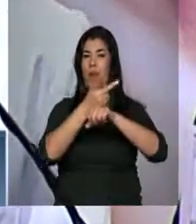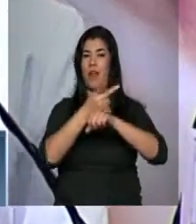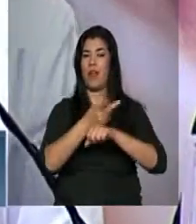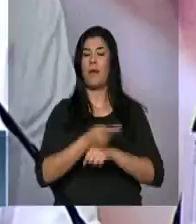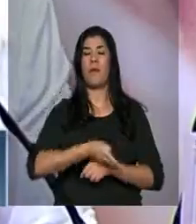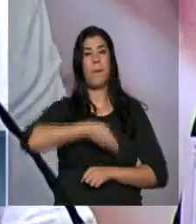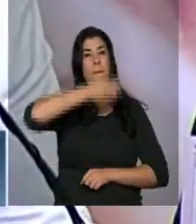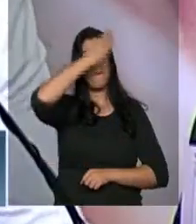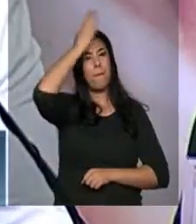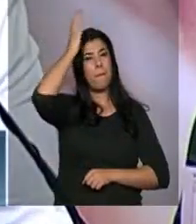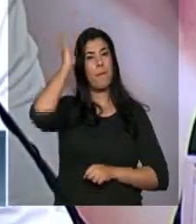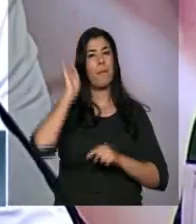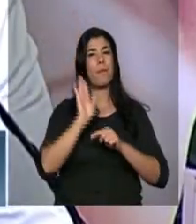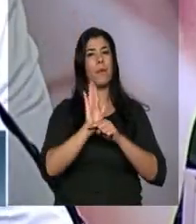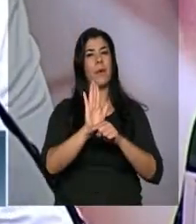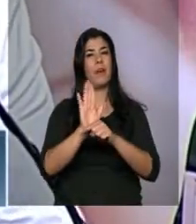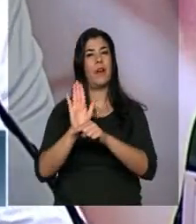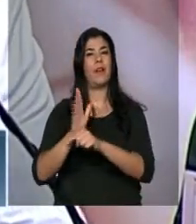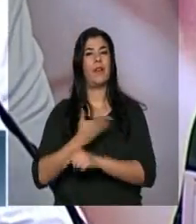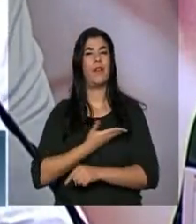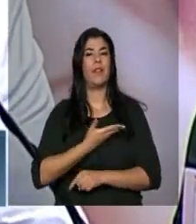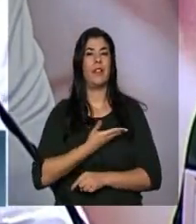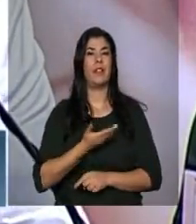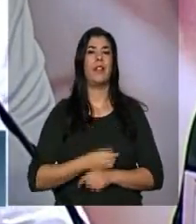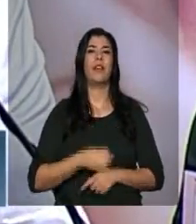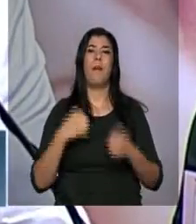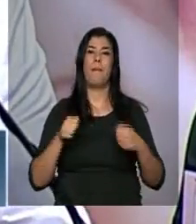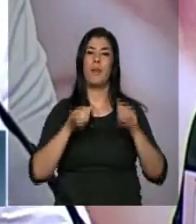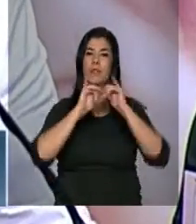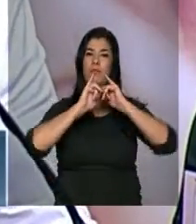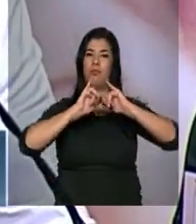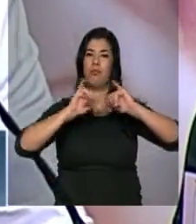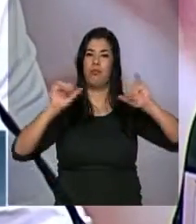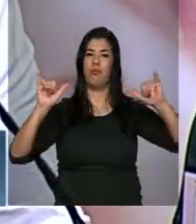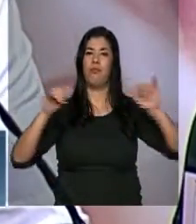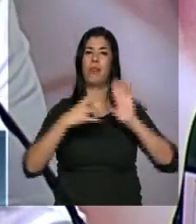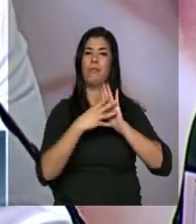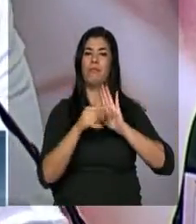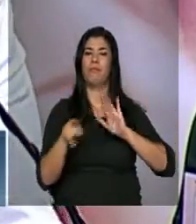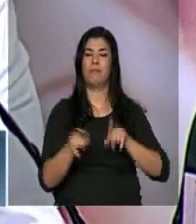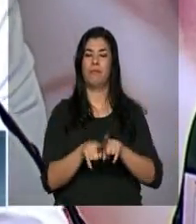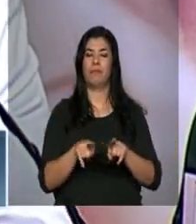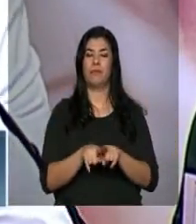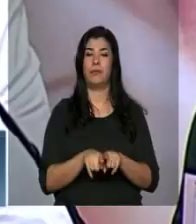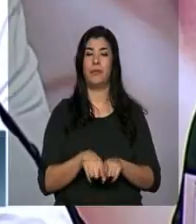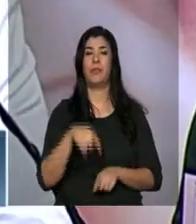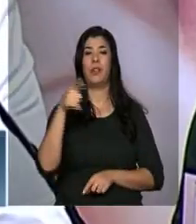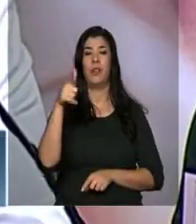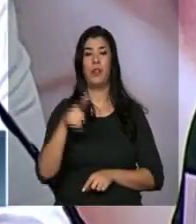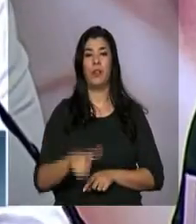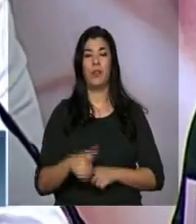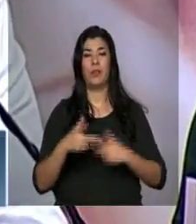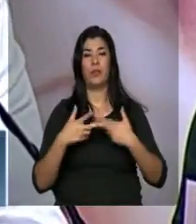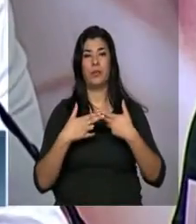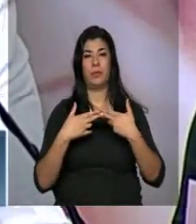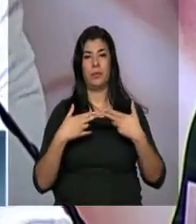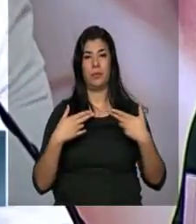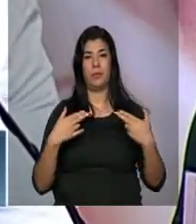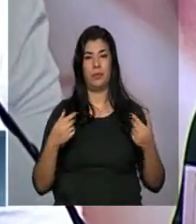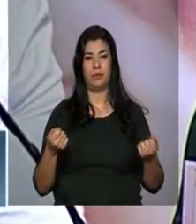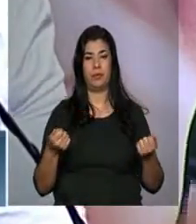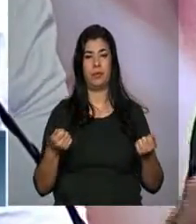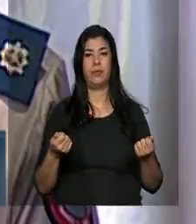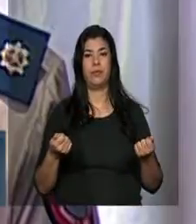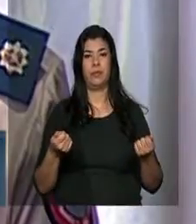precisa expandir isso, né, Brasil afora. É, um outro aspecto que eu gostaria